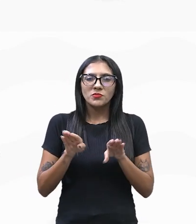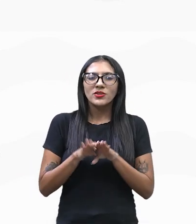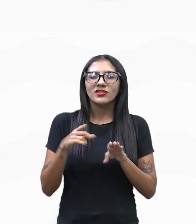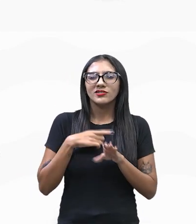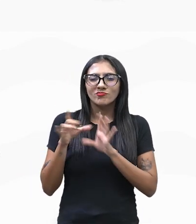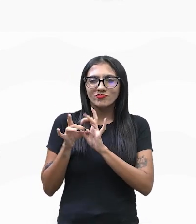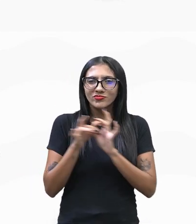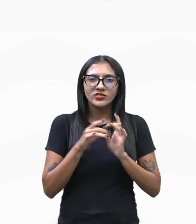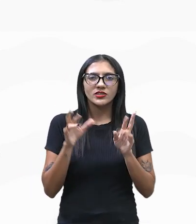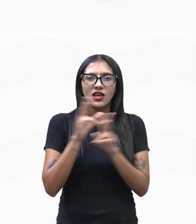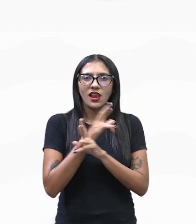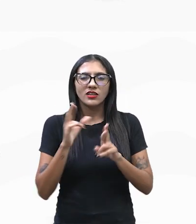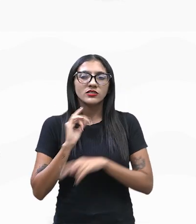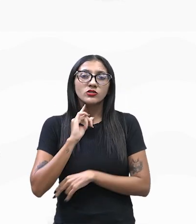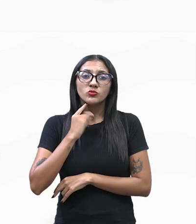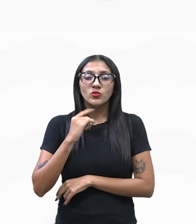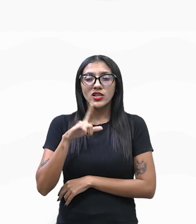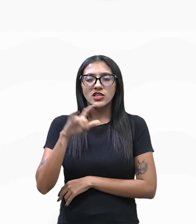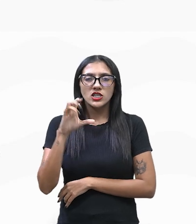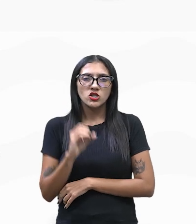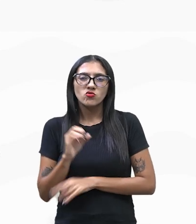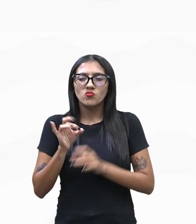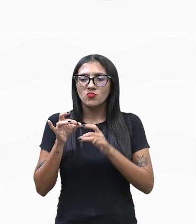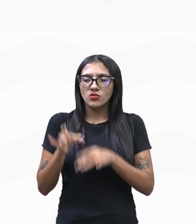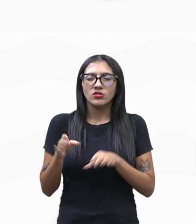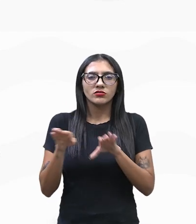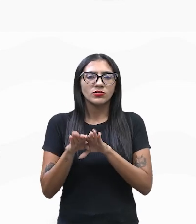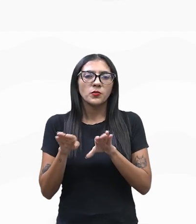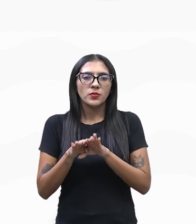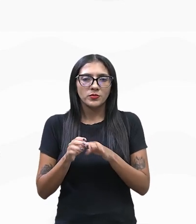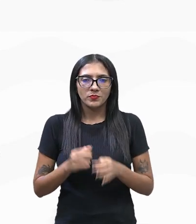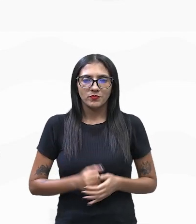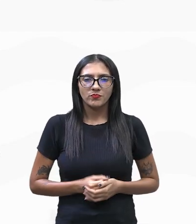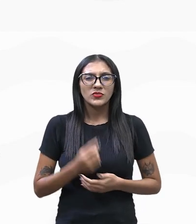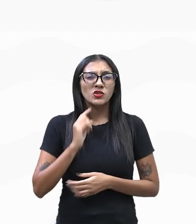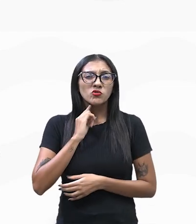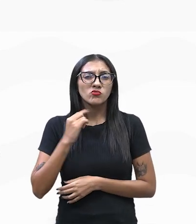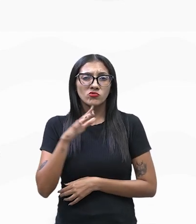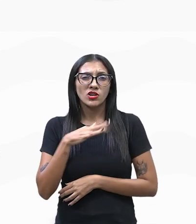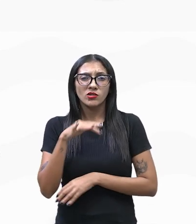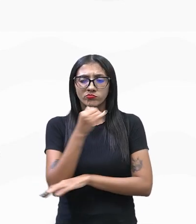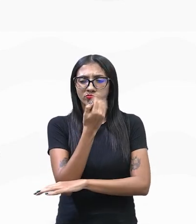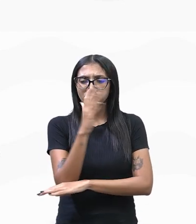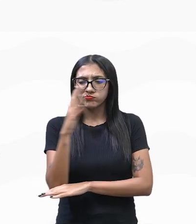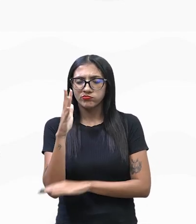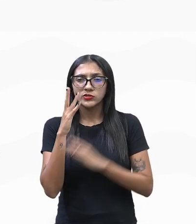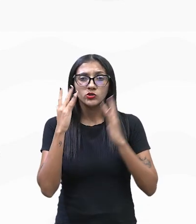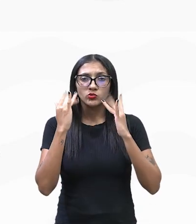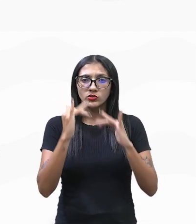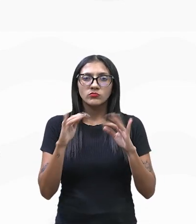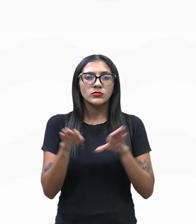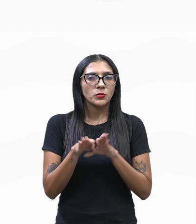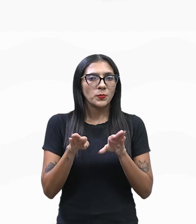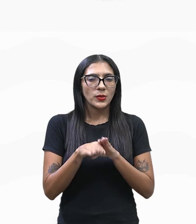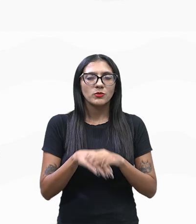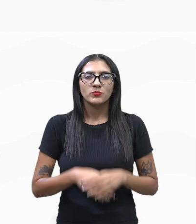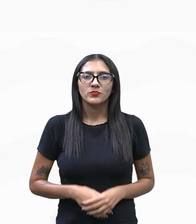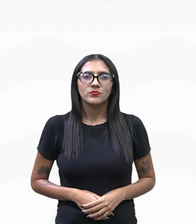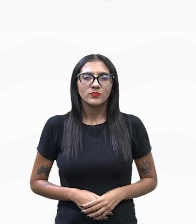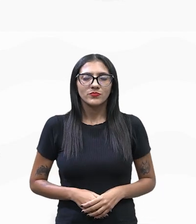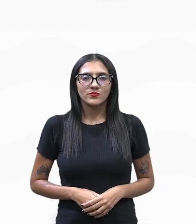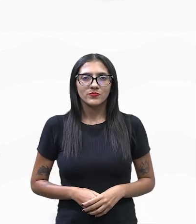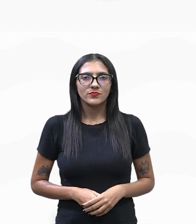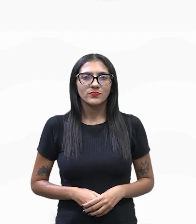né, que foi citado, poluição ambiental. O lixo, obviamente, vai poluir o meio ambiente. Então, nesse